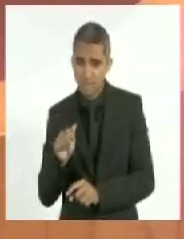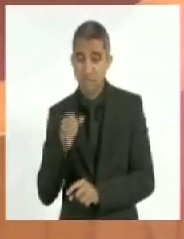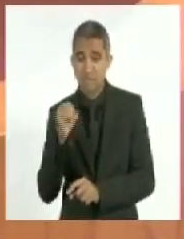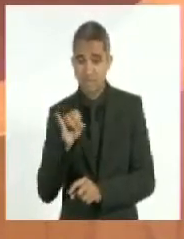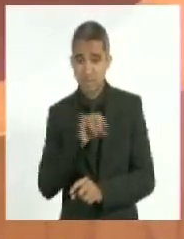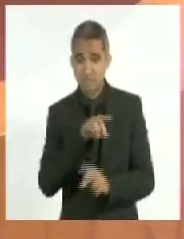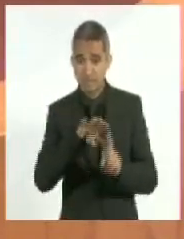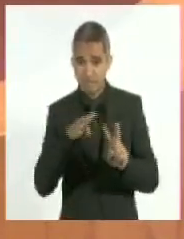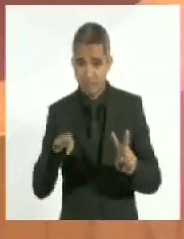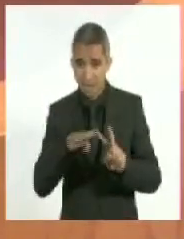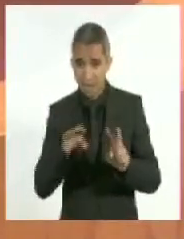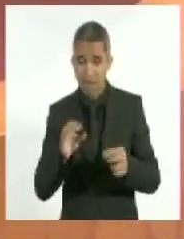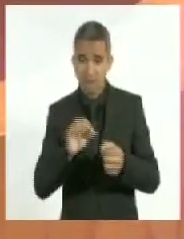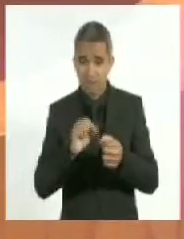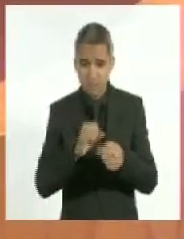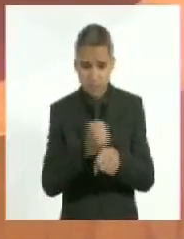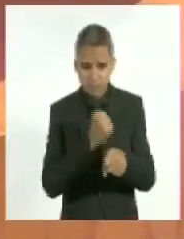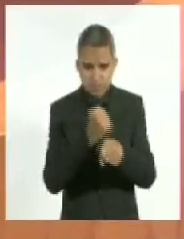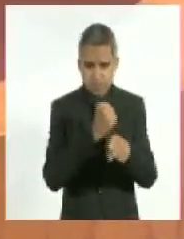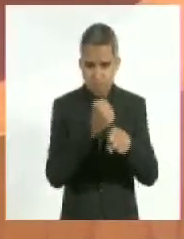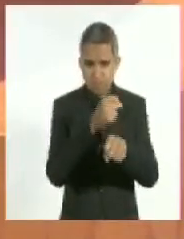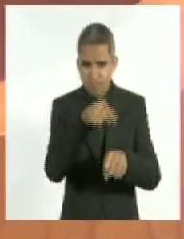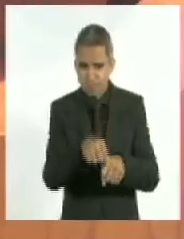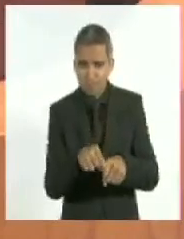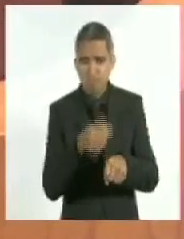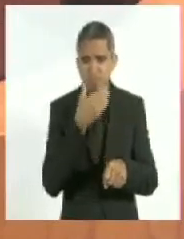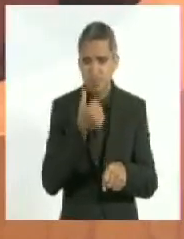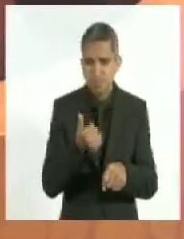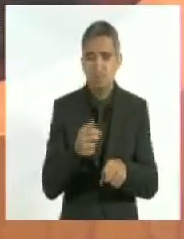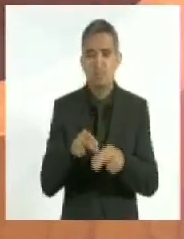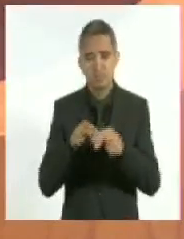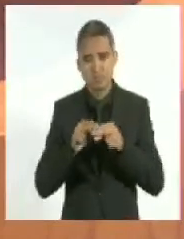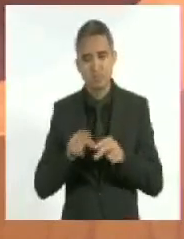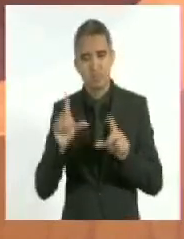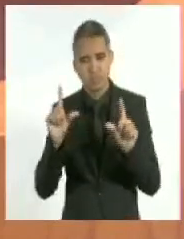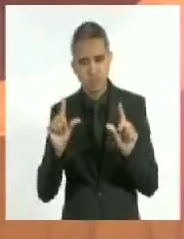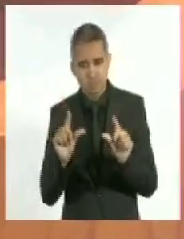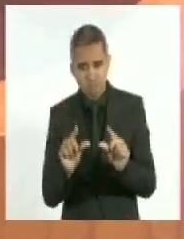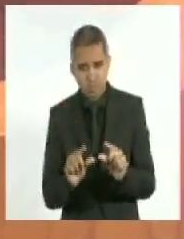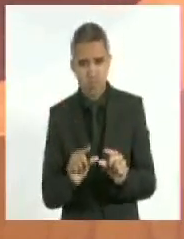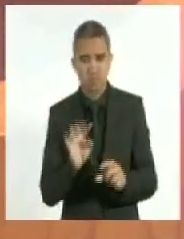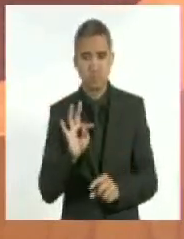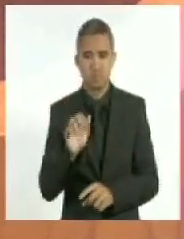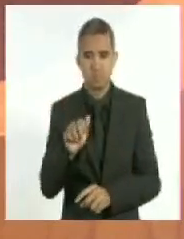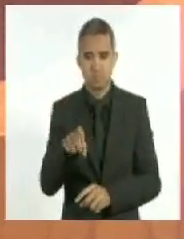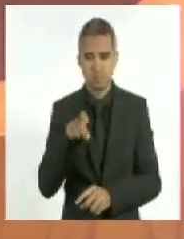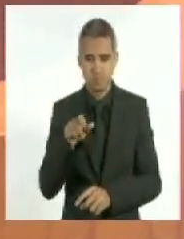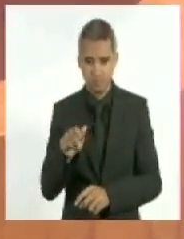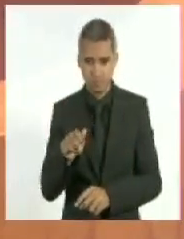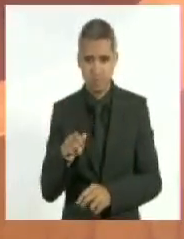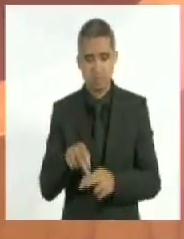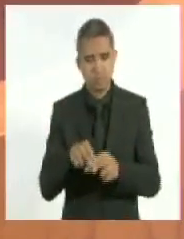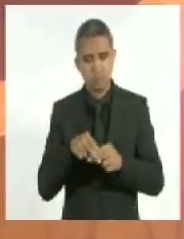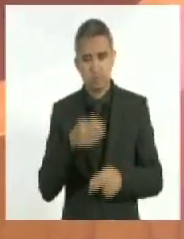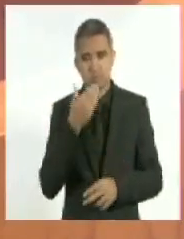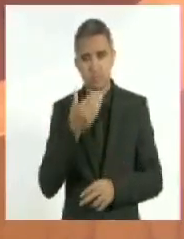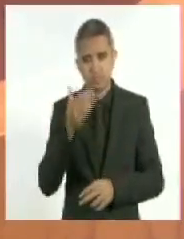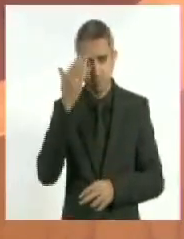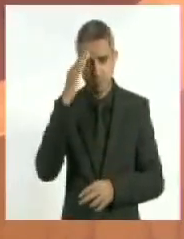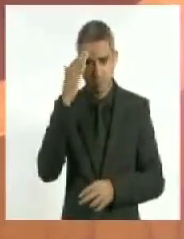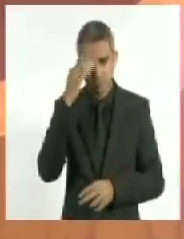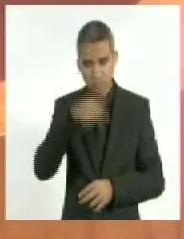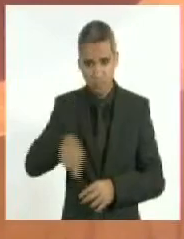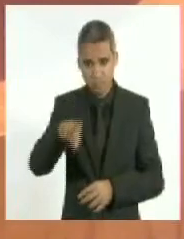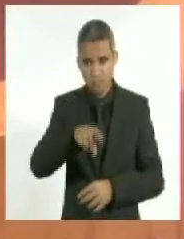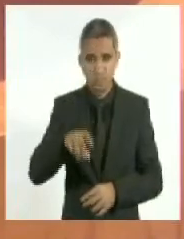agregado valor a esses produtos. Então, senhores deputados, eu gostaria de contar com a compreensão de Vossas Excelências, no sentido